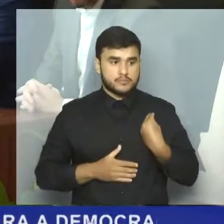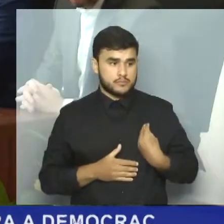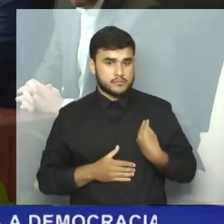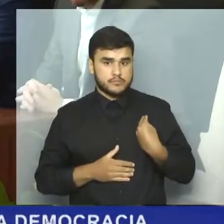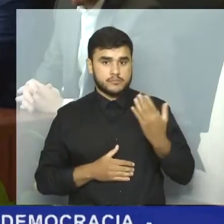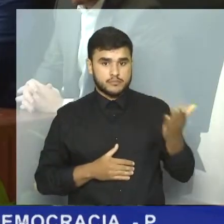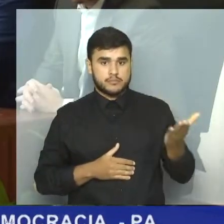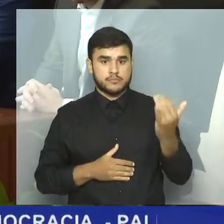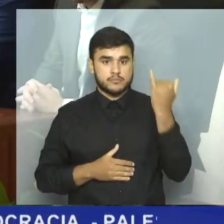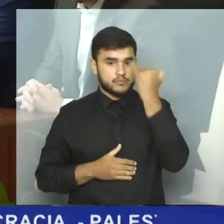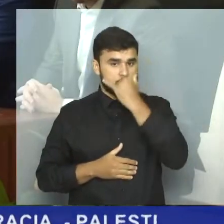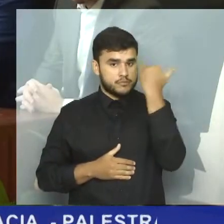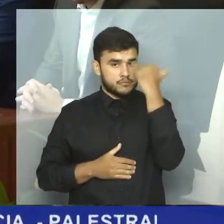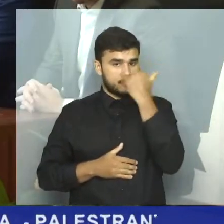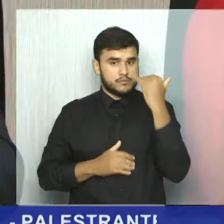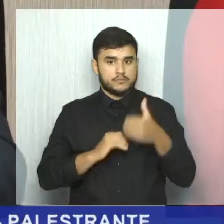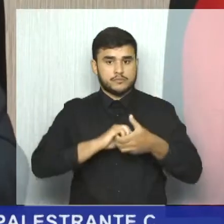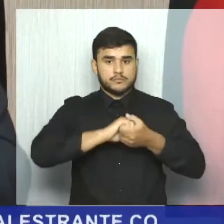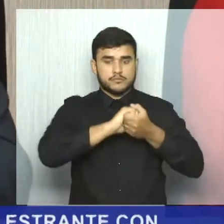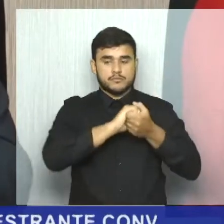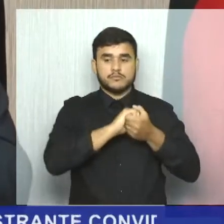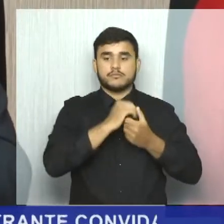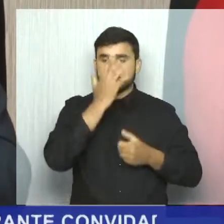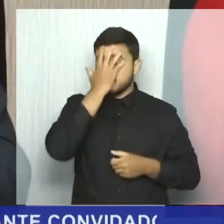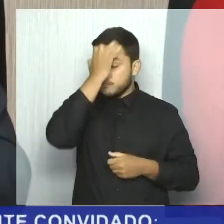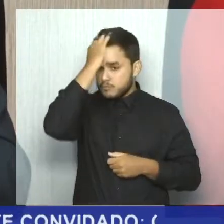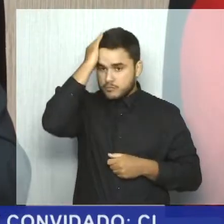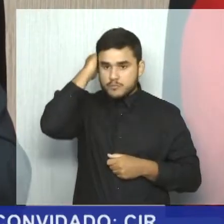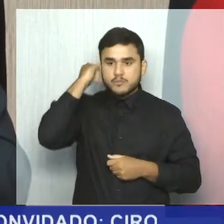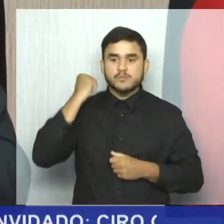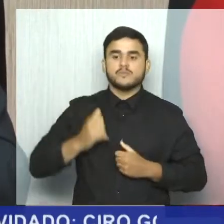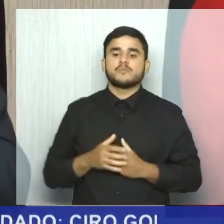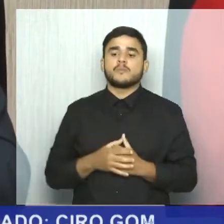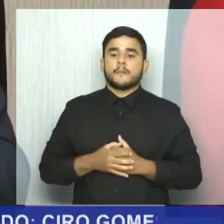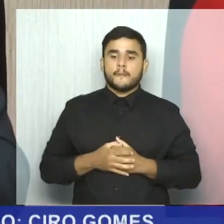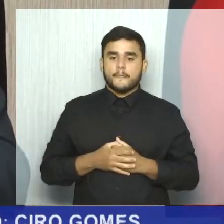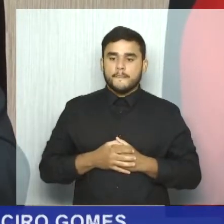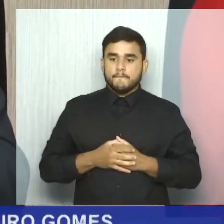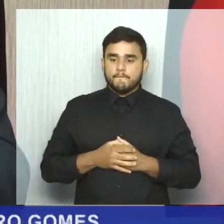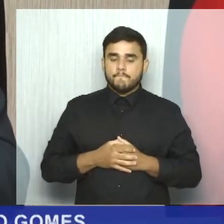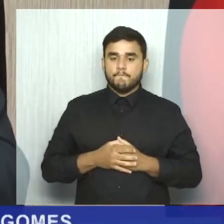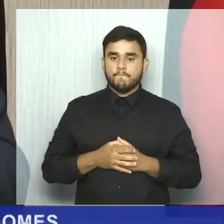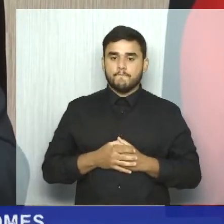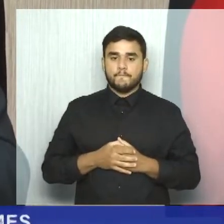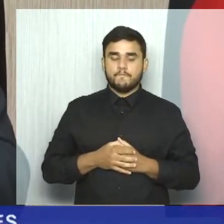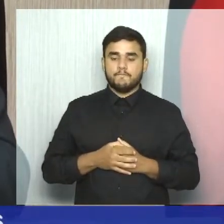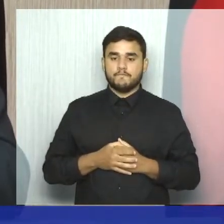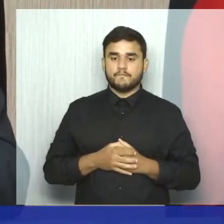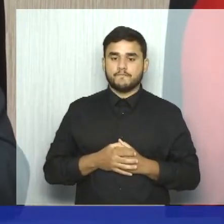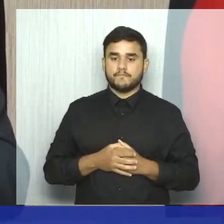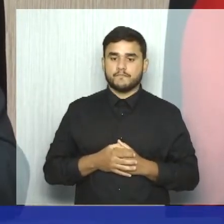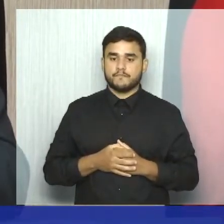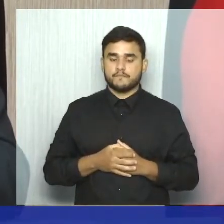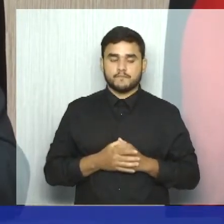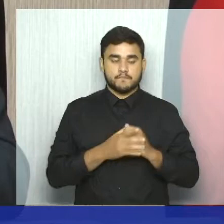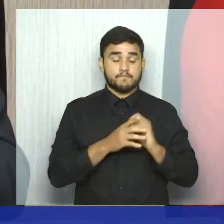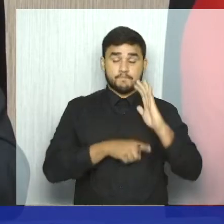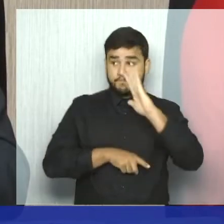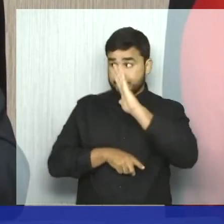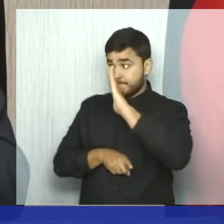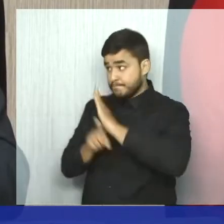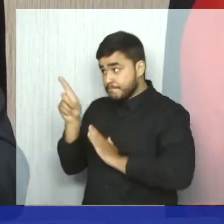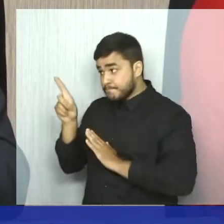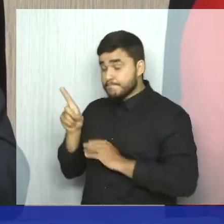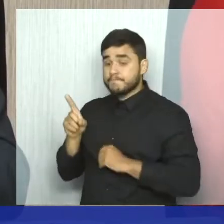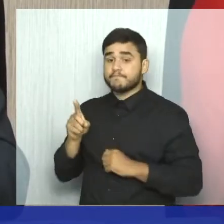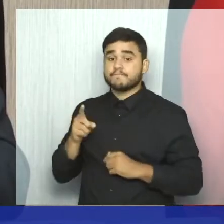ainda. Abraço. Ciro, continuando aqui com as perguntas, a pergunta é a seguinte: